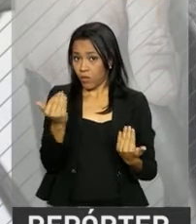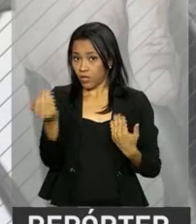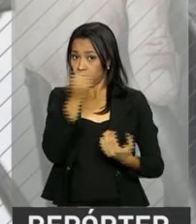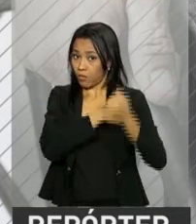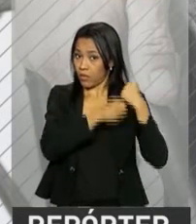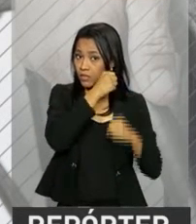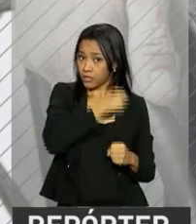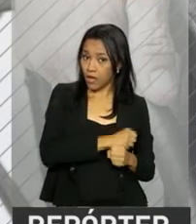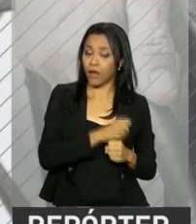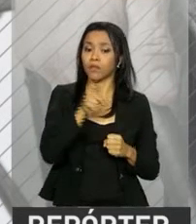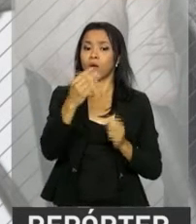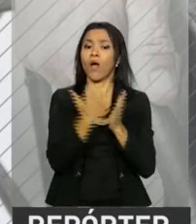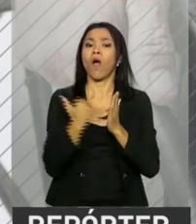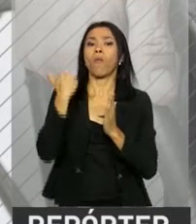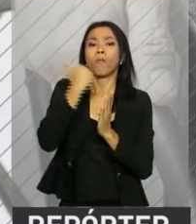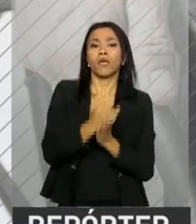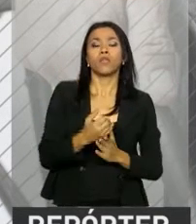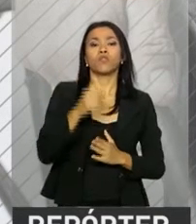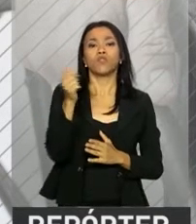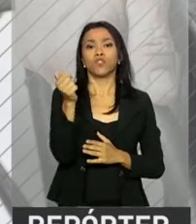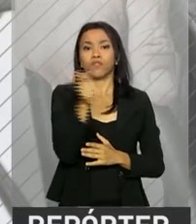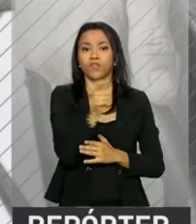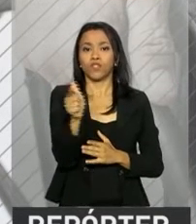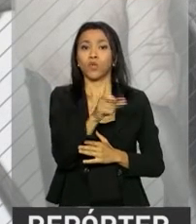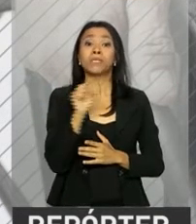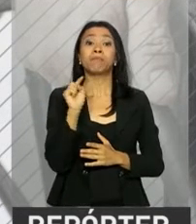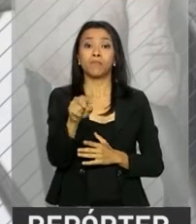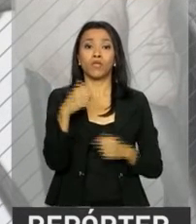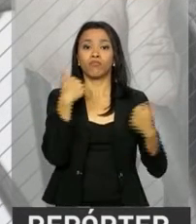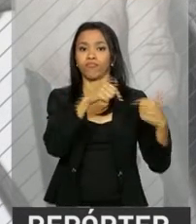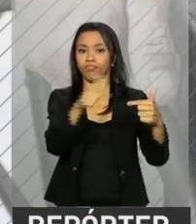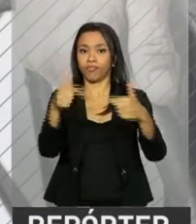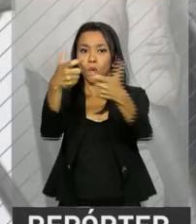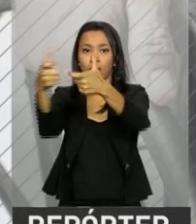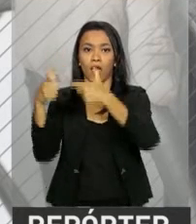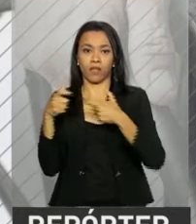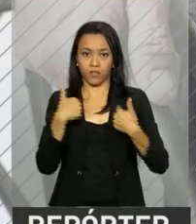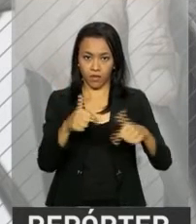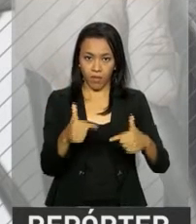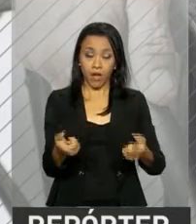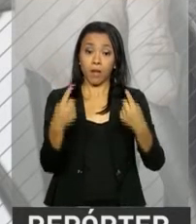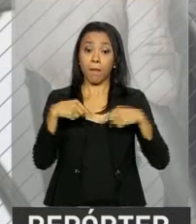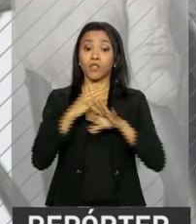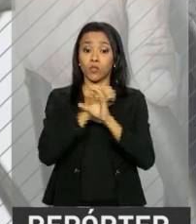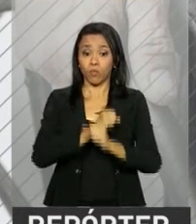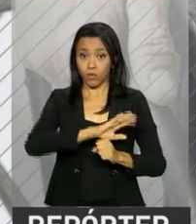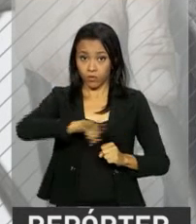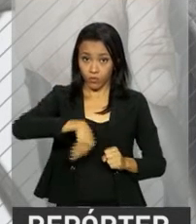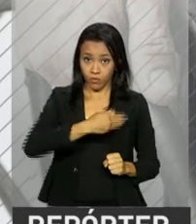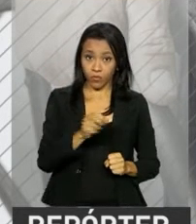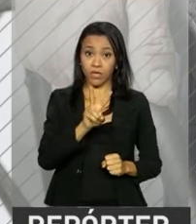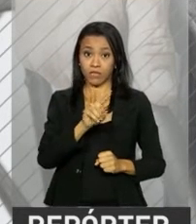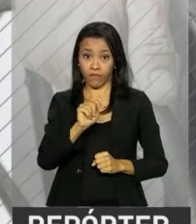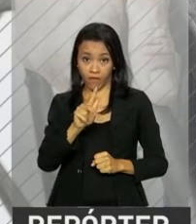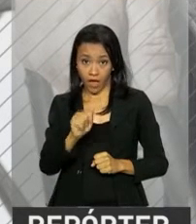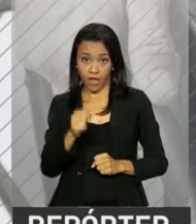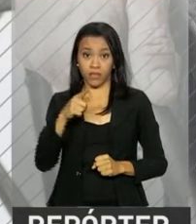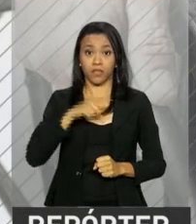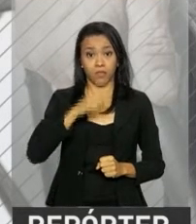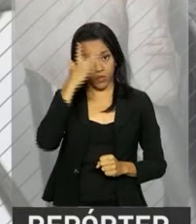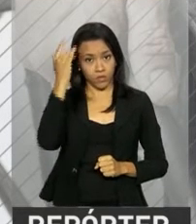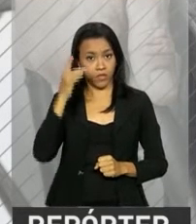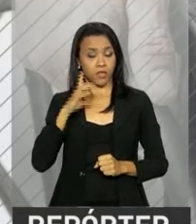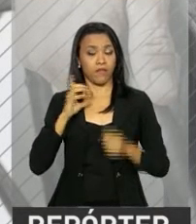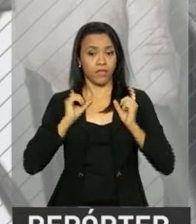anterior, um acréscimo de 22 mil postos de trabalho. Mas no total de empregos do país, as vagas destinadas a pessoas